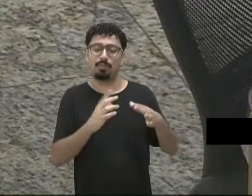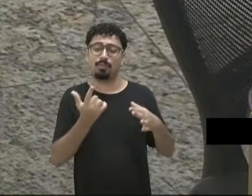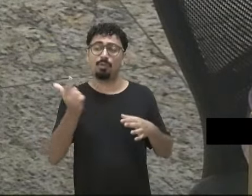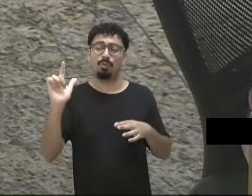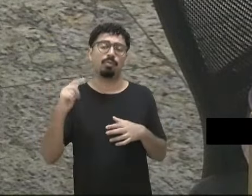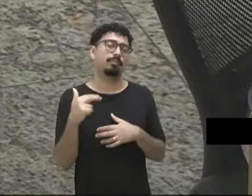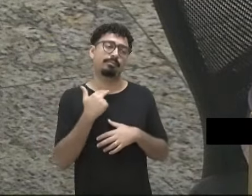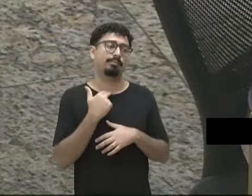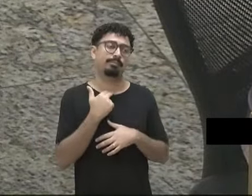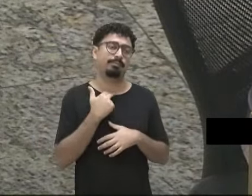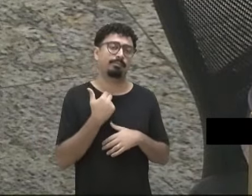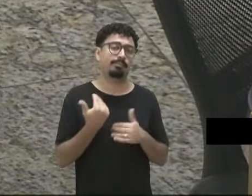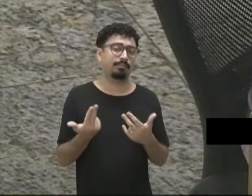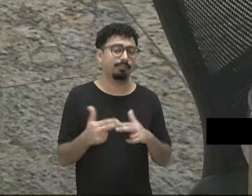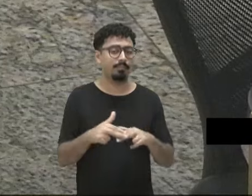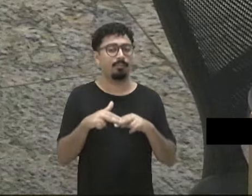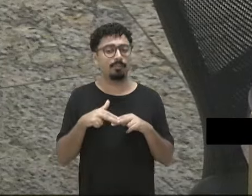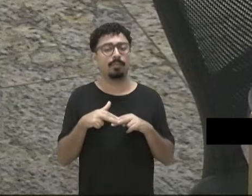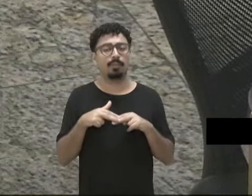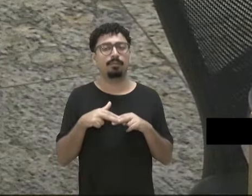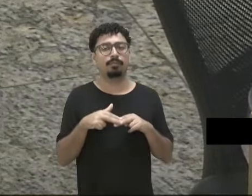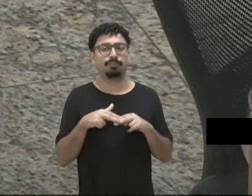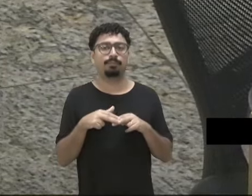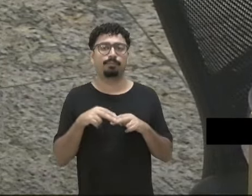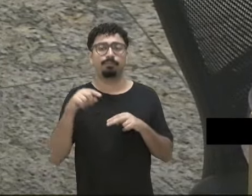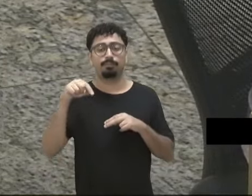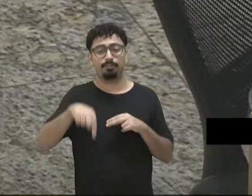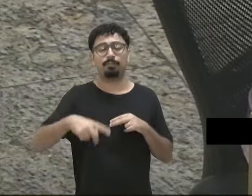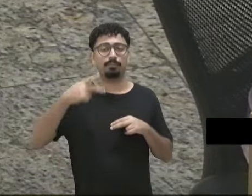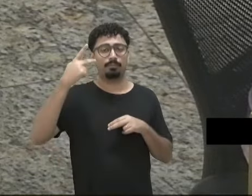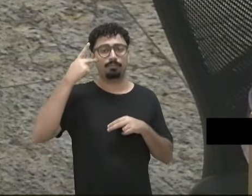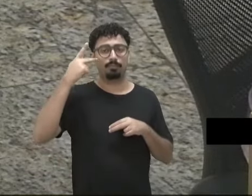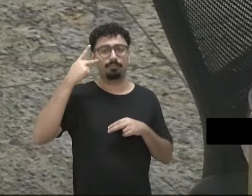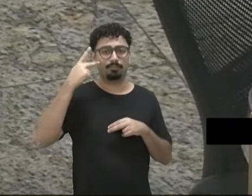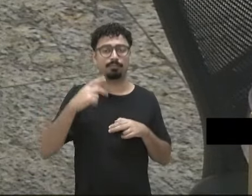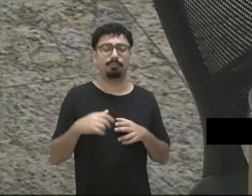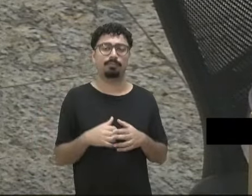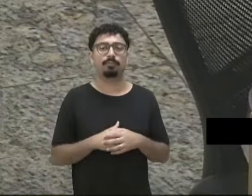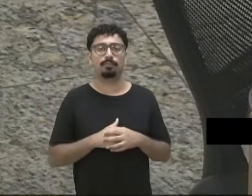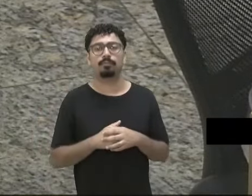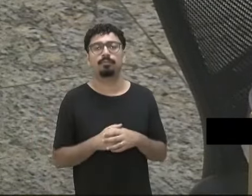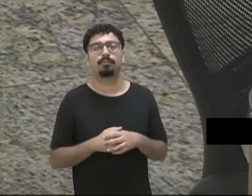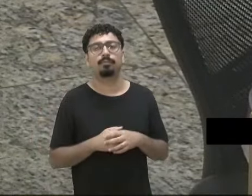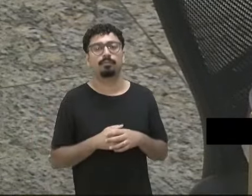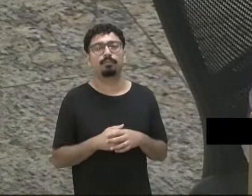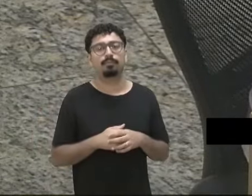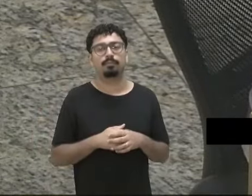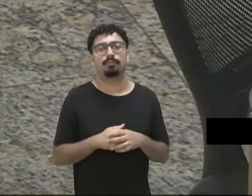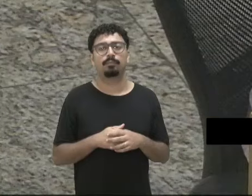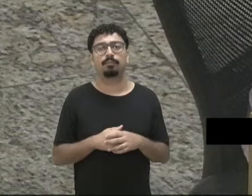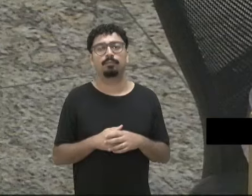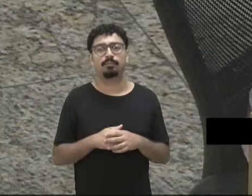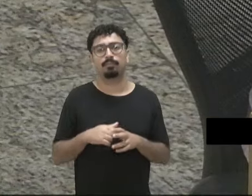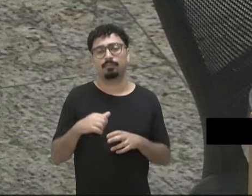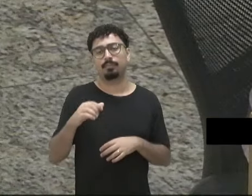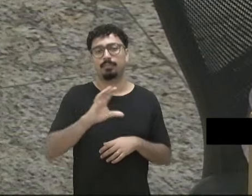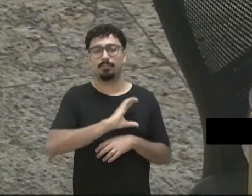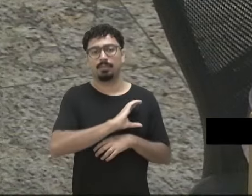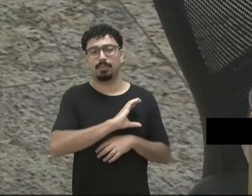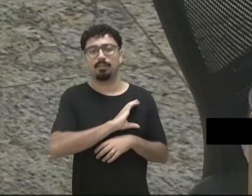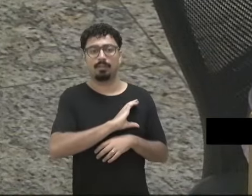é. Então, aqui em São Paulo, aqui do nosso lado, ó,